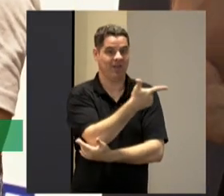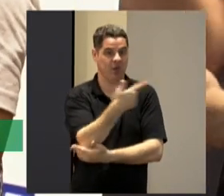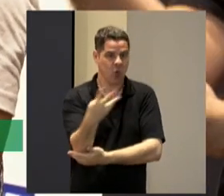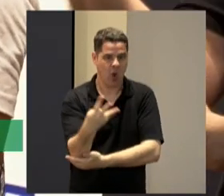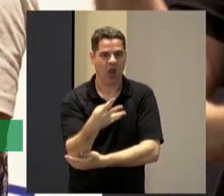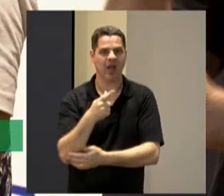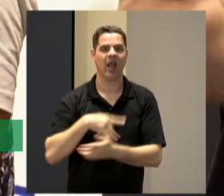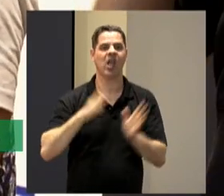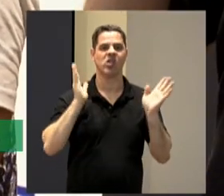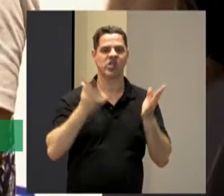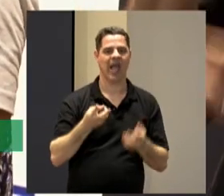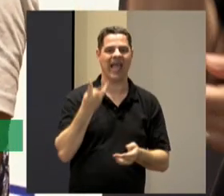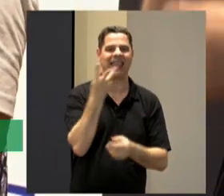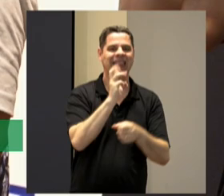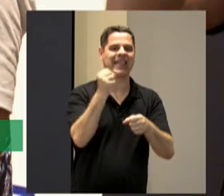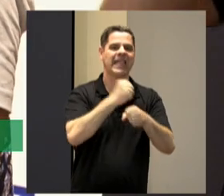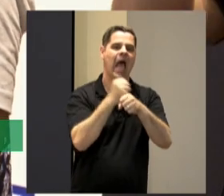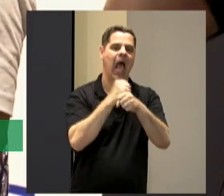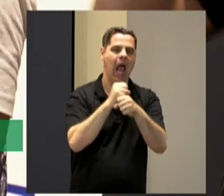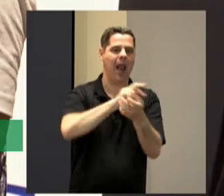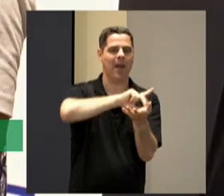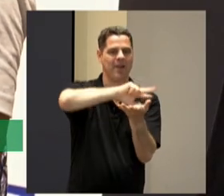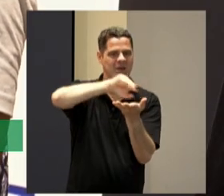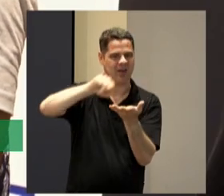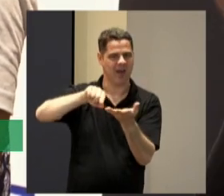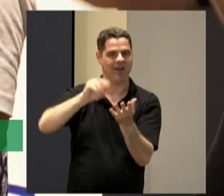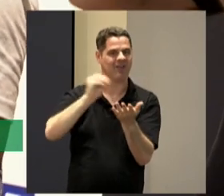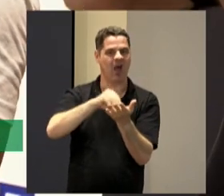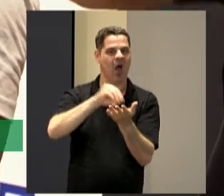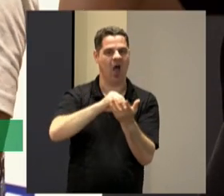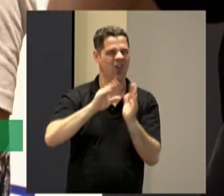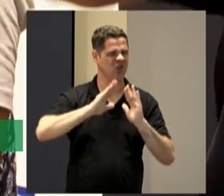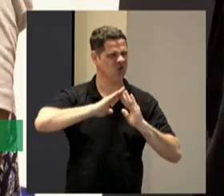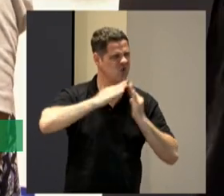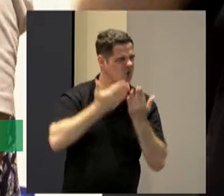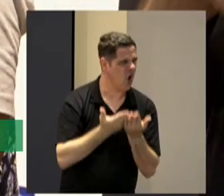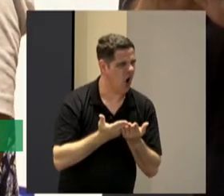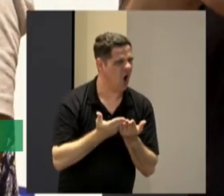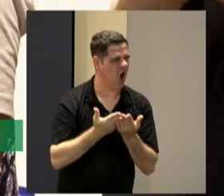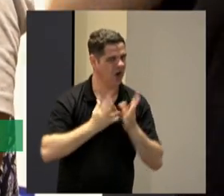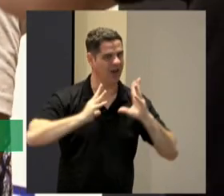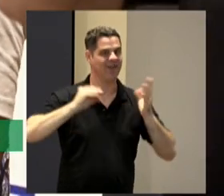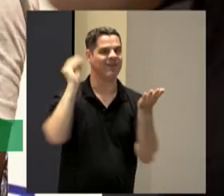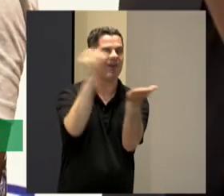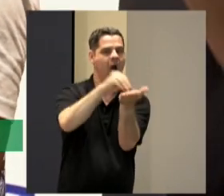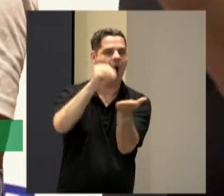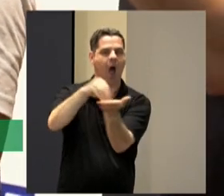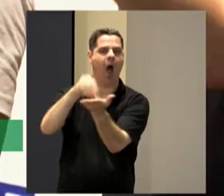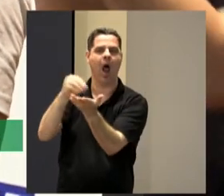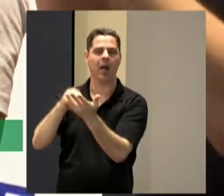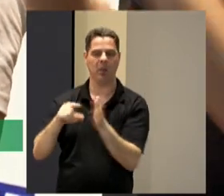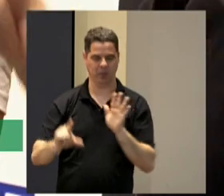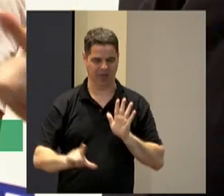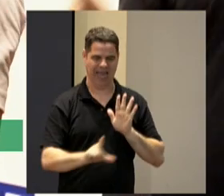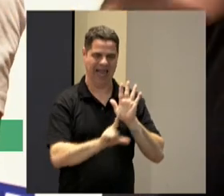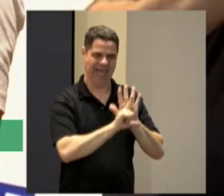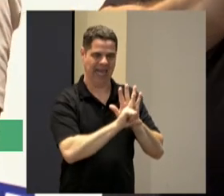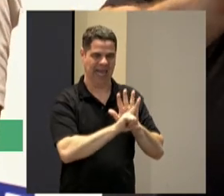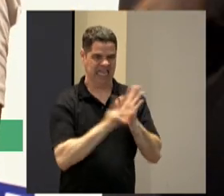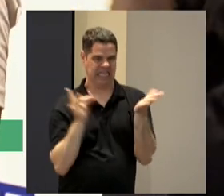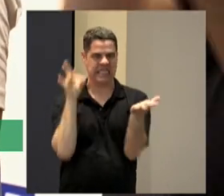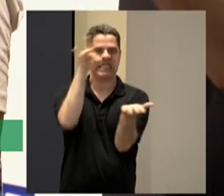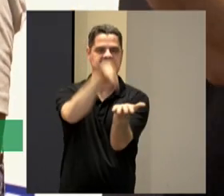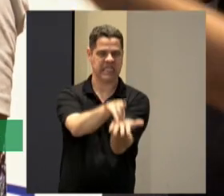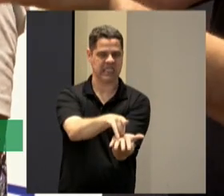foram 30 experiências, e não todas as escolas, e não todos os professores, é porque a lei ainda não está